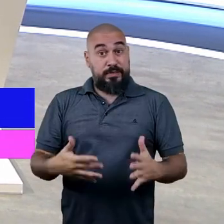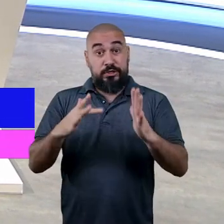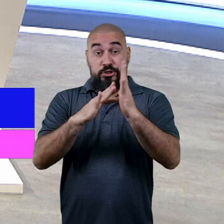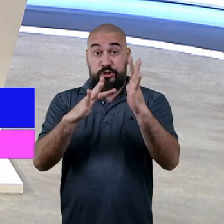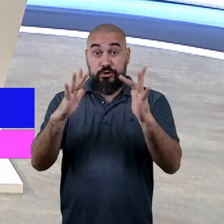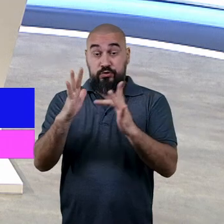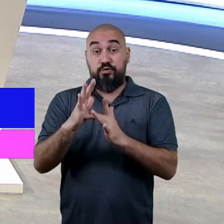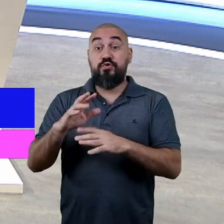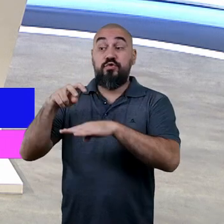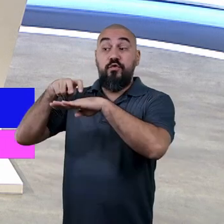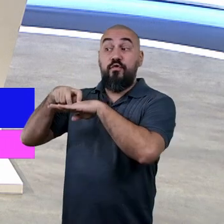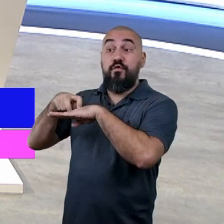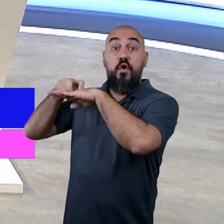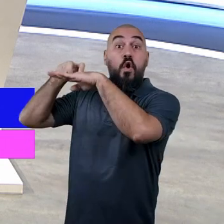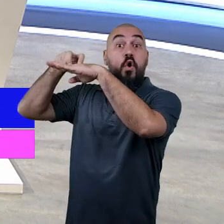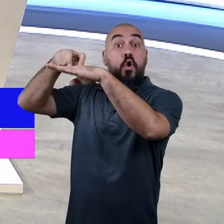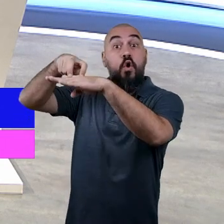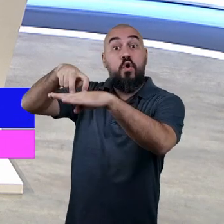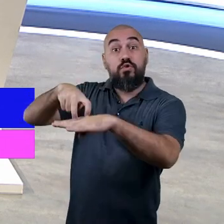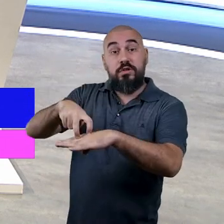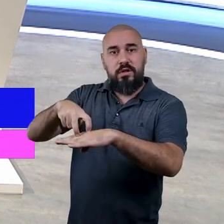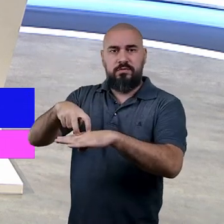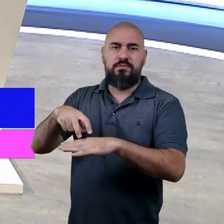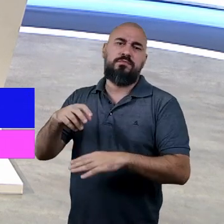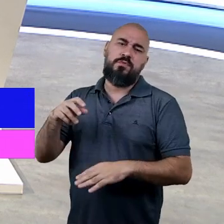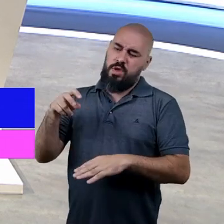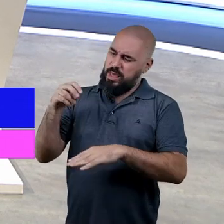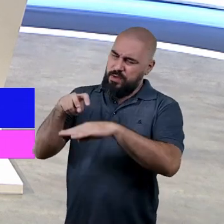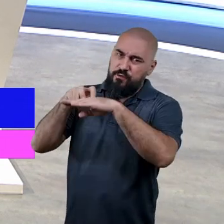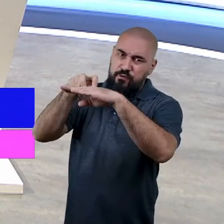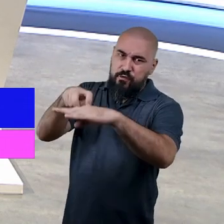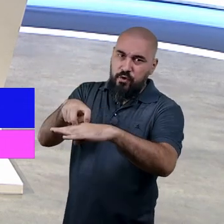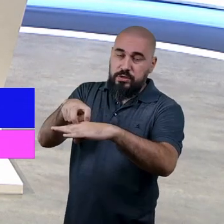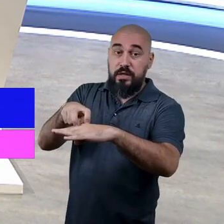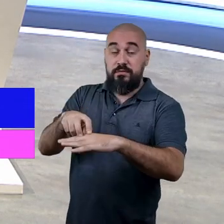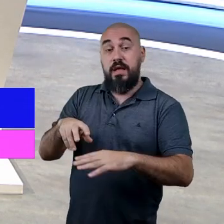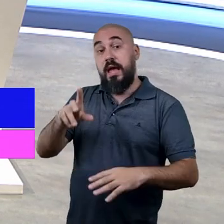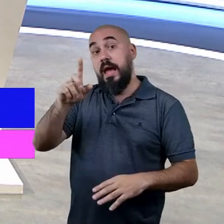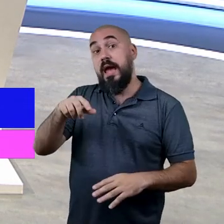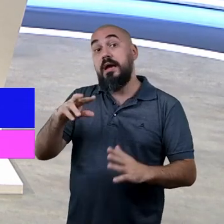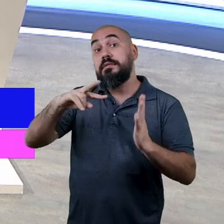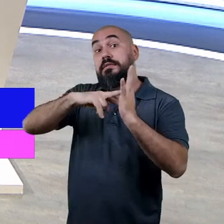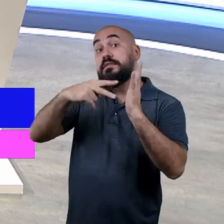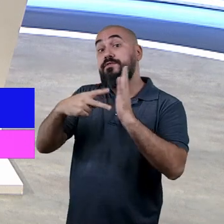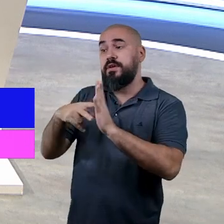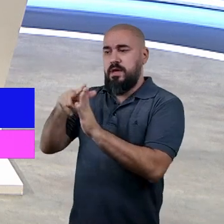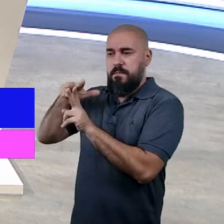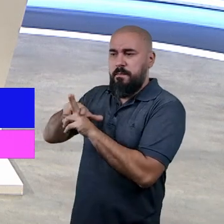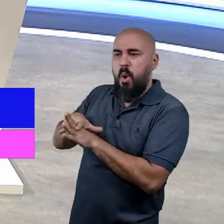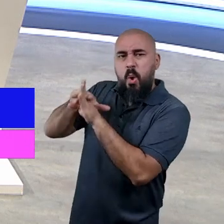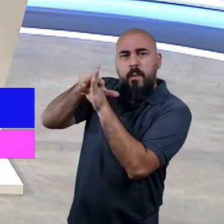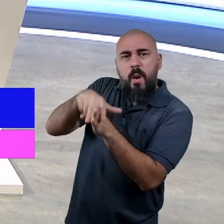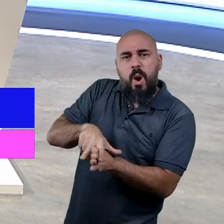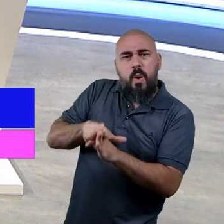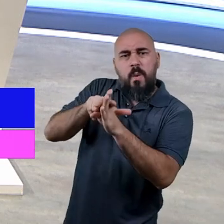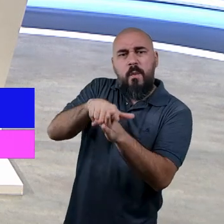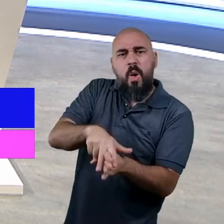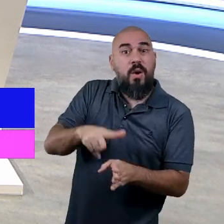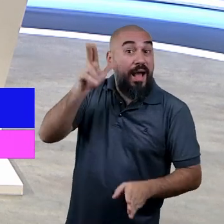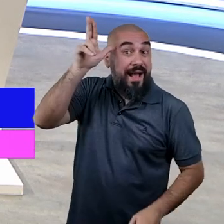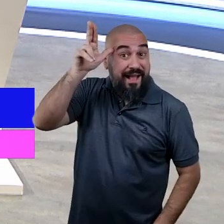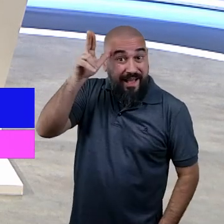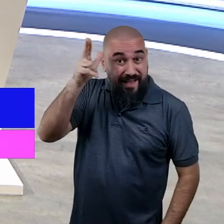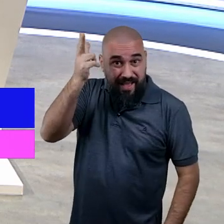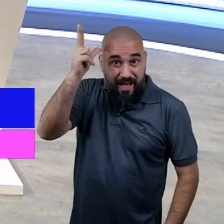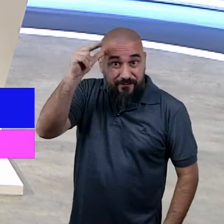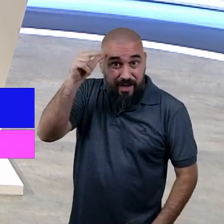retornando a essa terra, vindo em um cavalo branco. Este é um sinal de vitória. É o